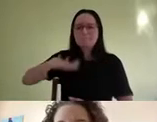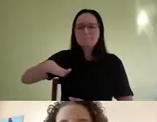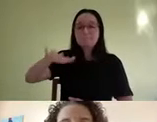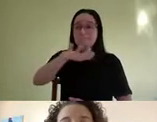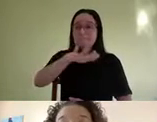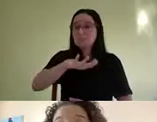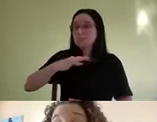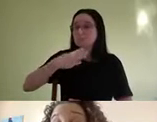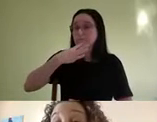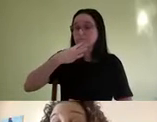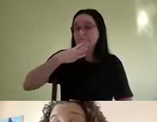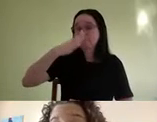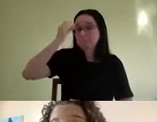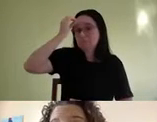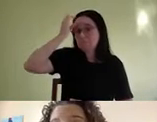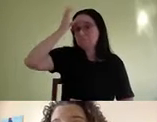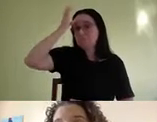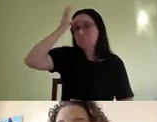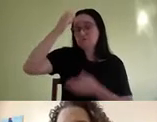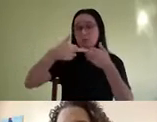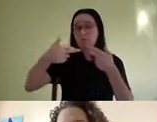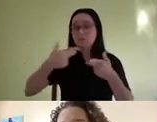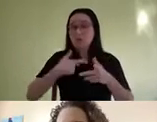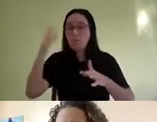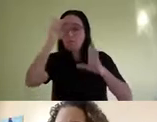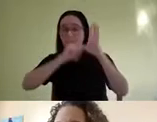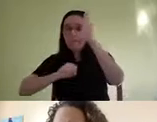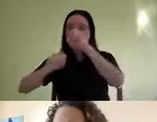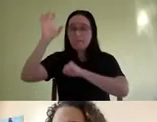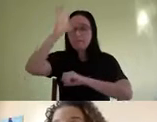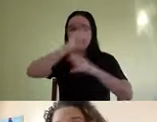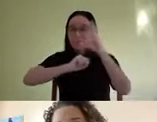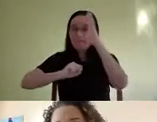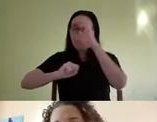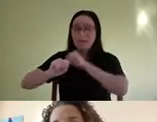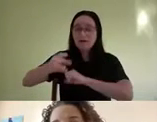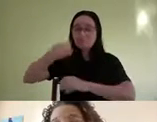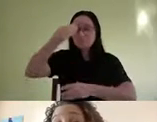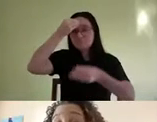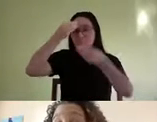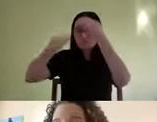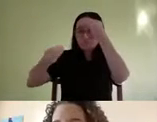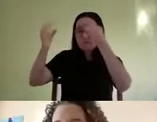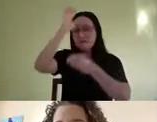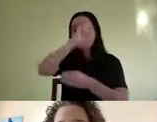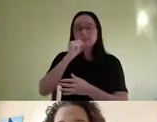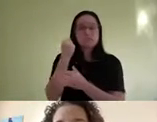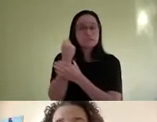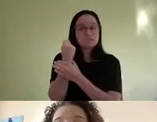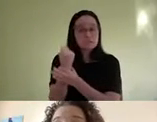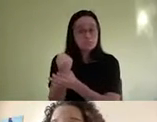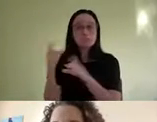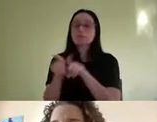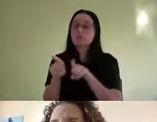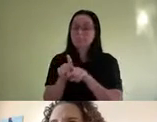conhecimento e que eu aprendi muito e complementei esse meu conhecimento, não só em seguros, mas nas novas tecnologias.